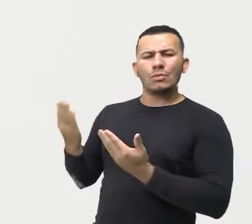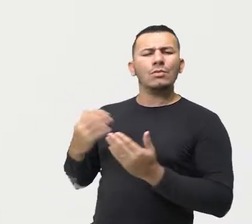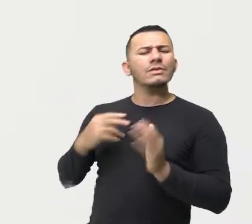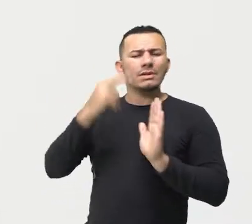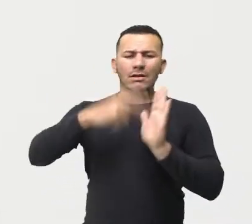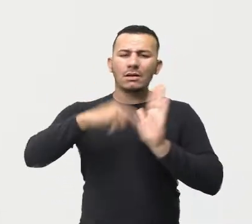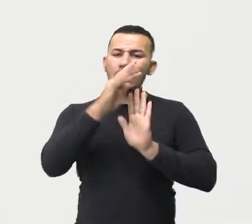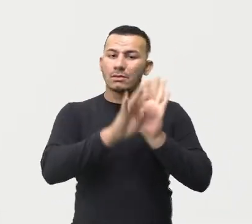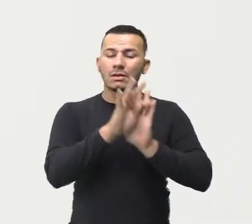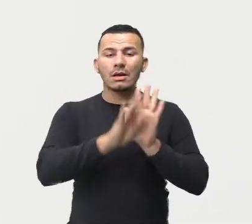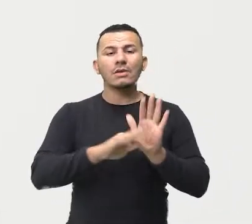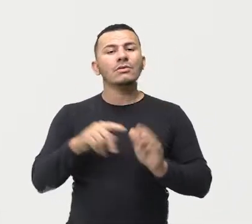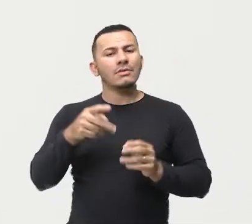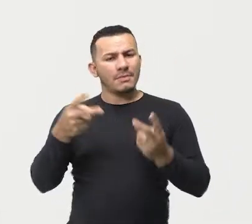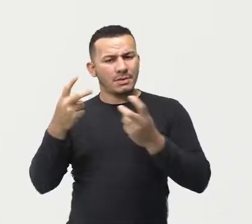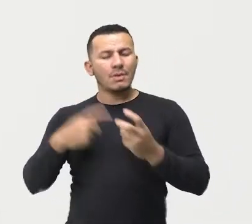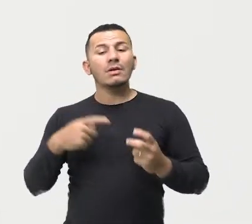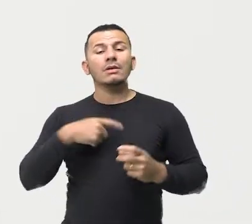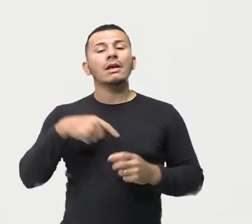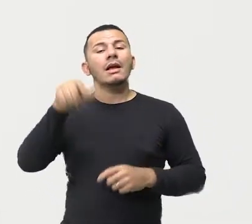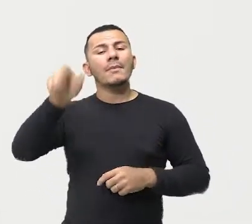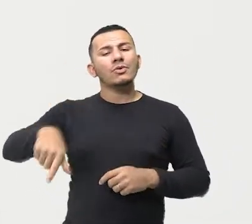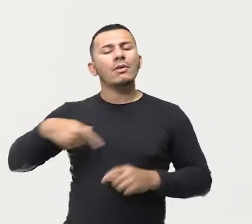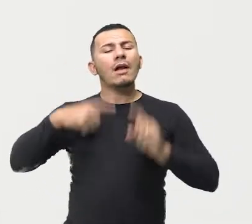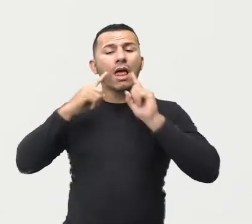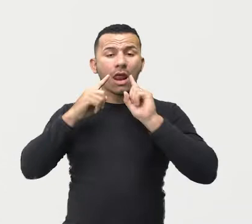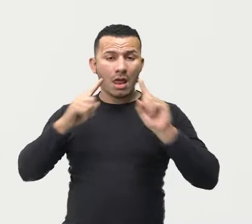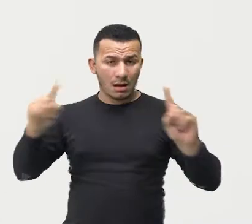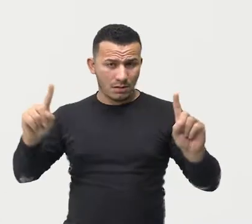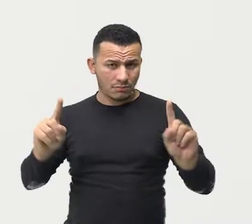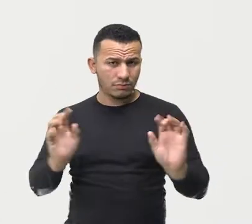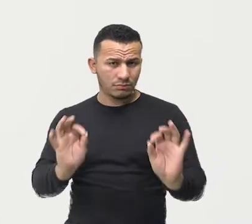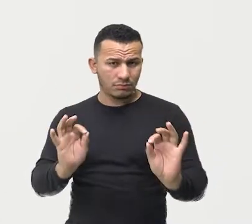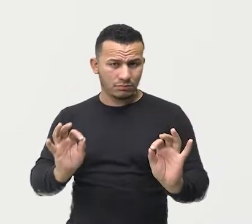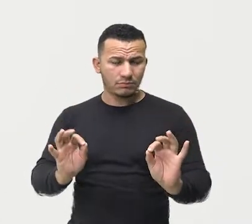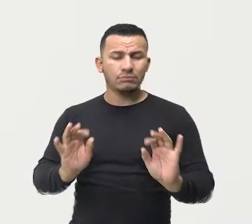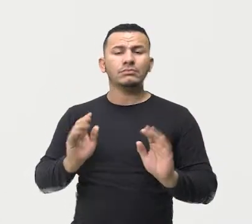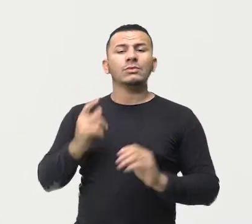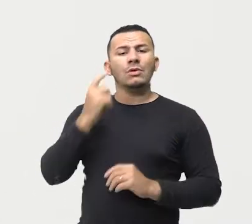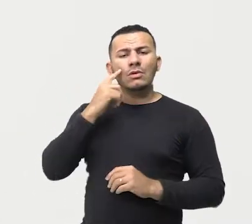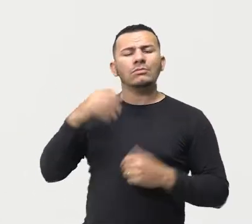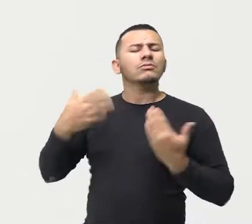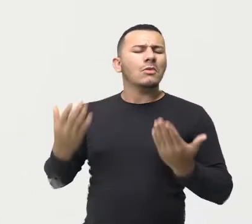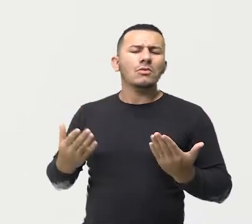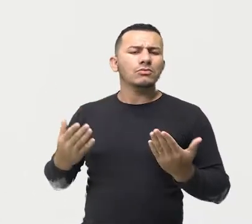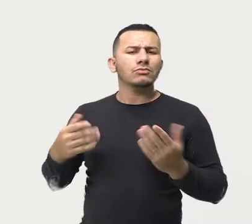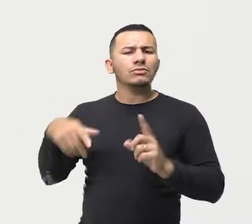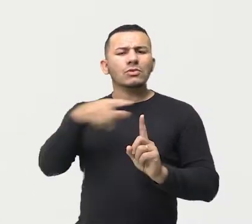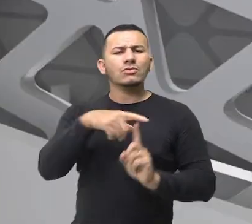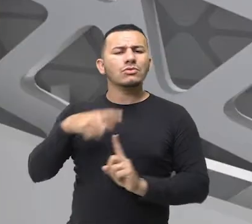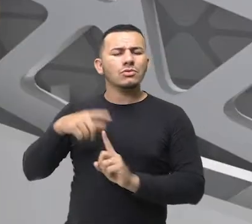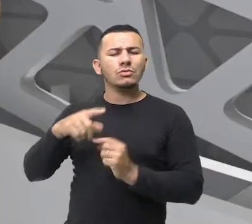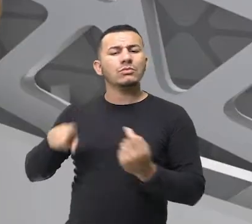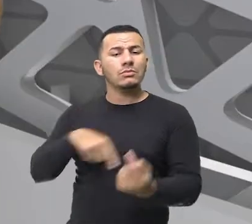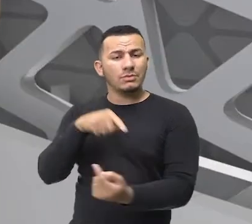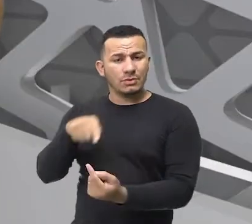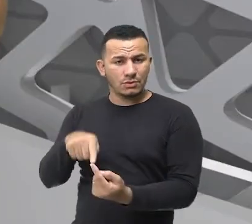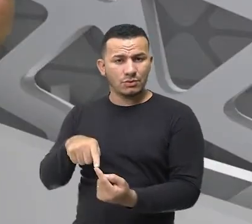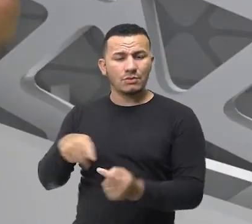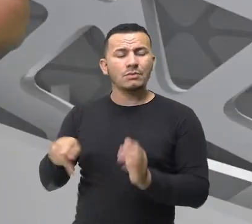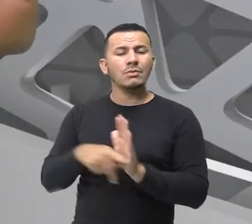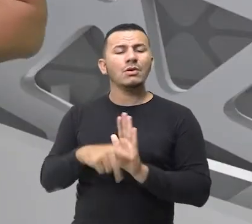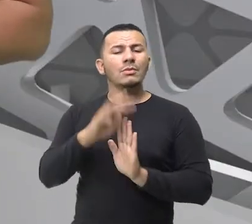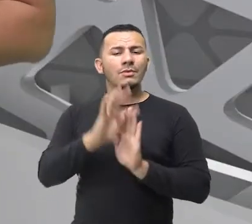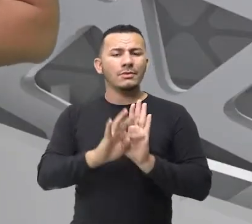texto você observou que a pessoa tem uma reclamação e aí a gente tem que lembrar qual é a finalidade